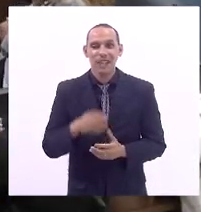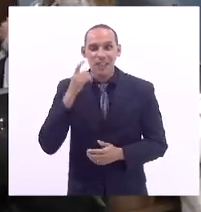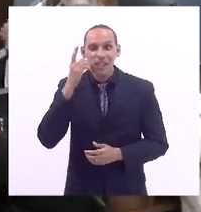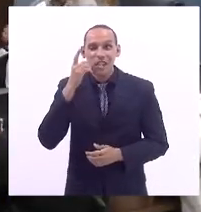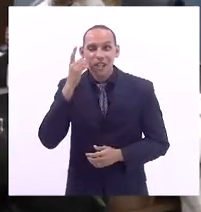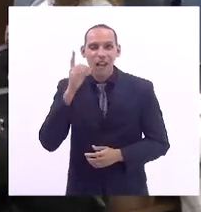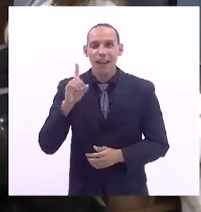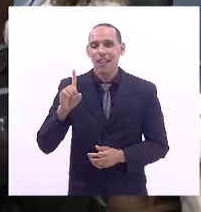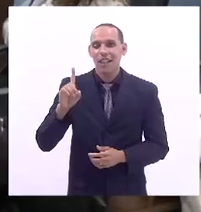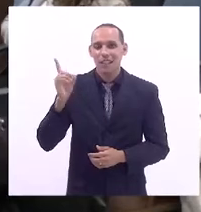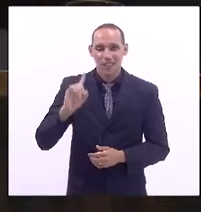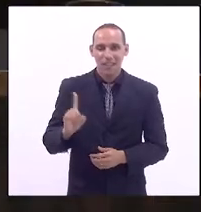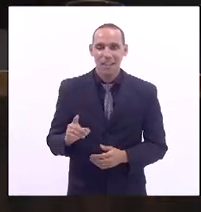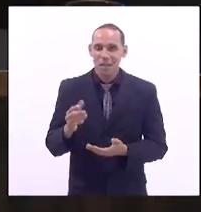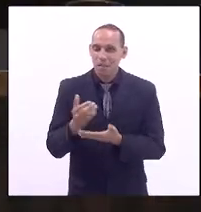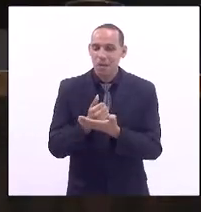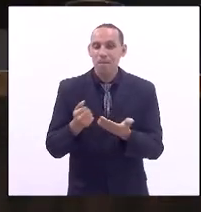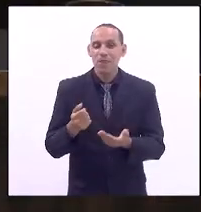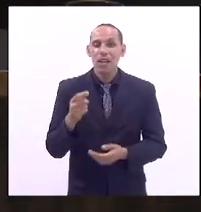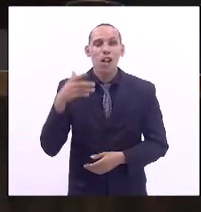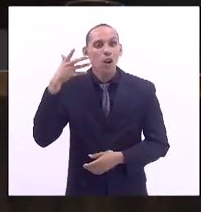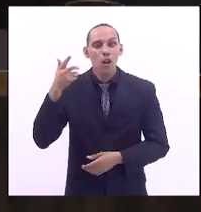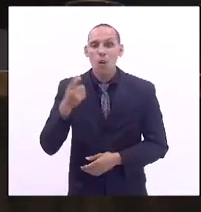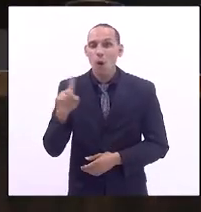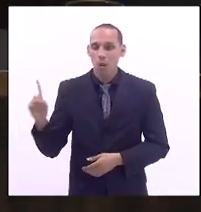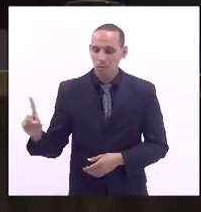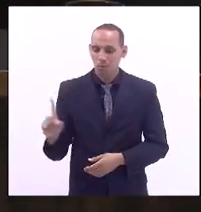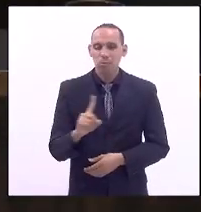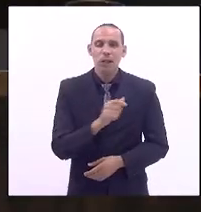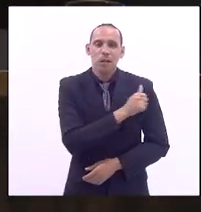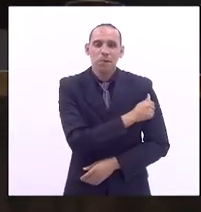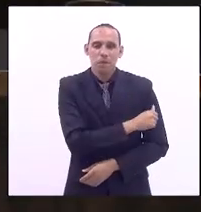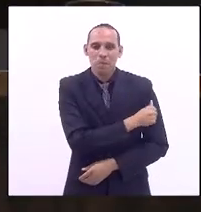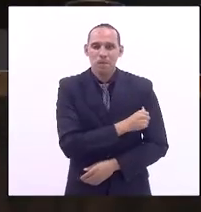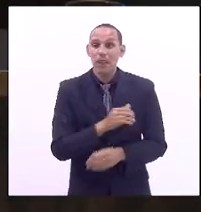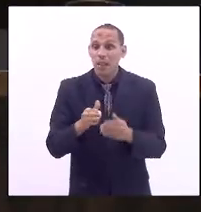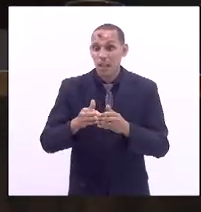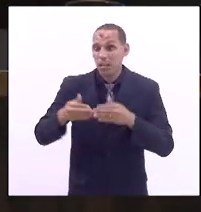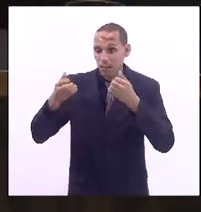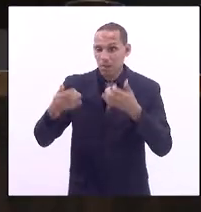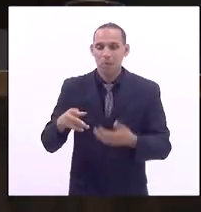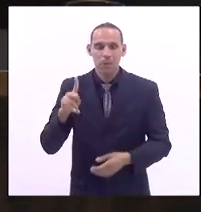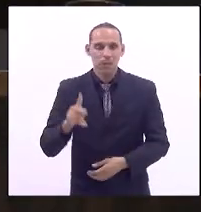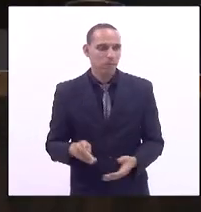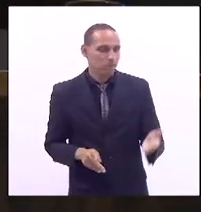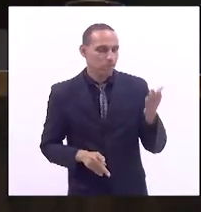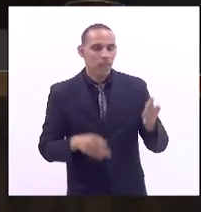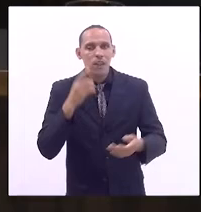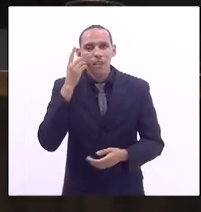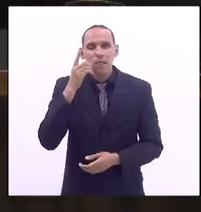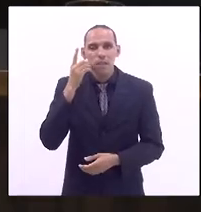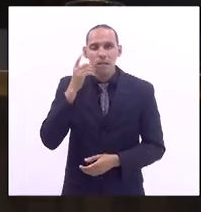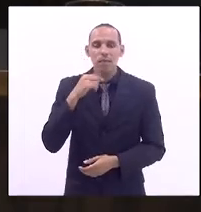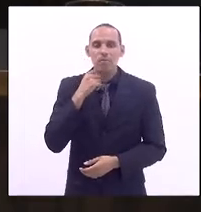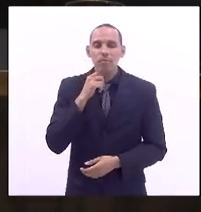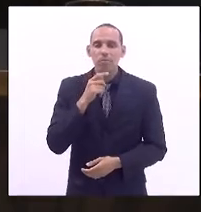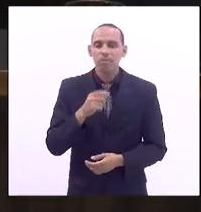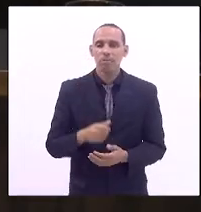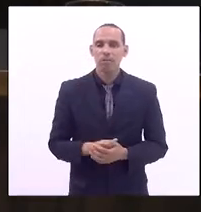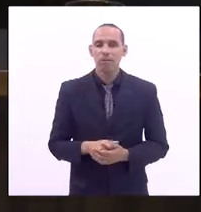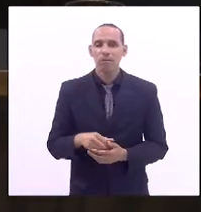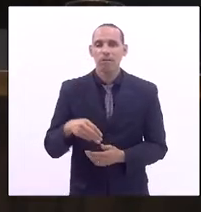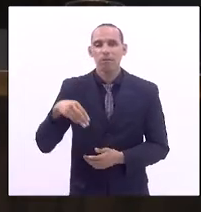Monteiro faço moradores filho da deputada enfermeira Rejane questão de ordem Deputado